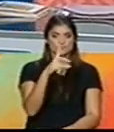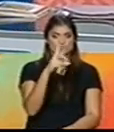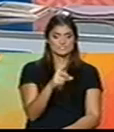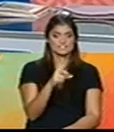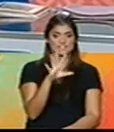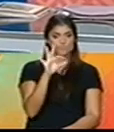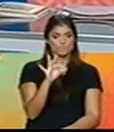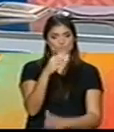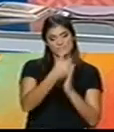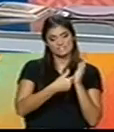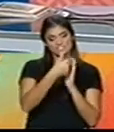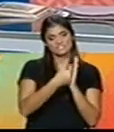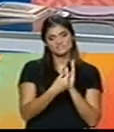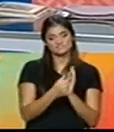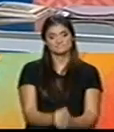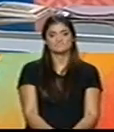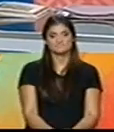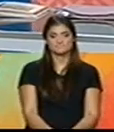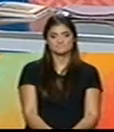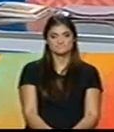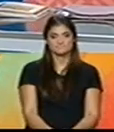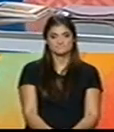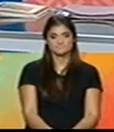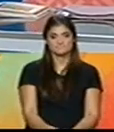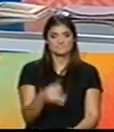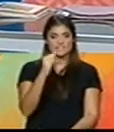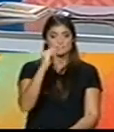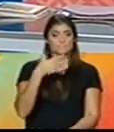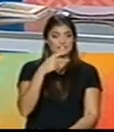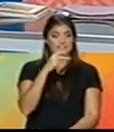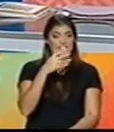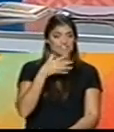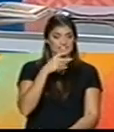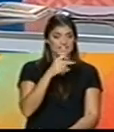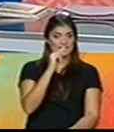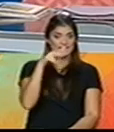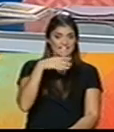164. 164... Pitada indiscreta.